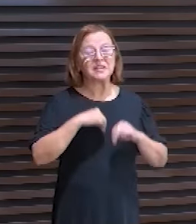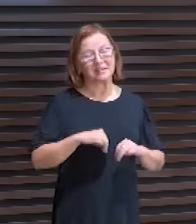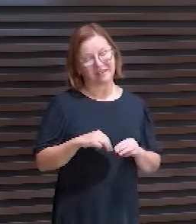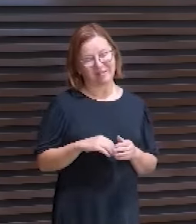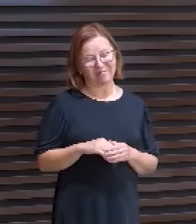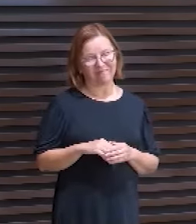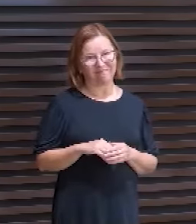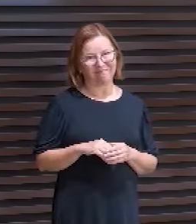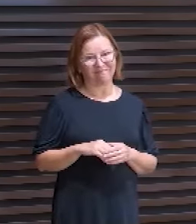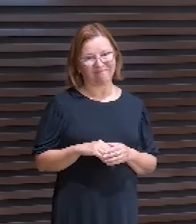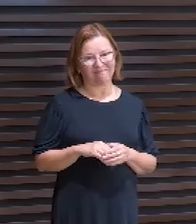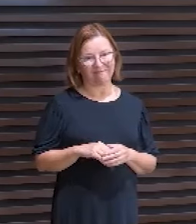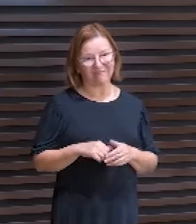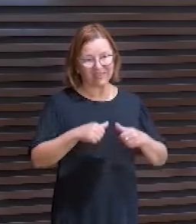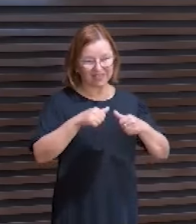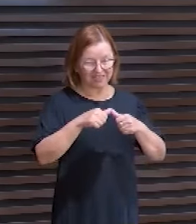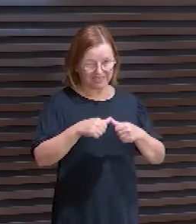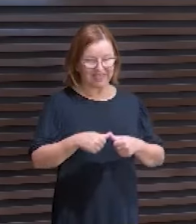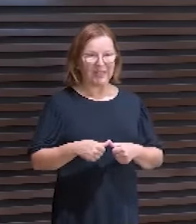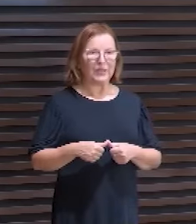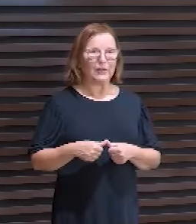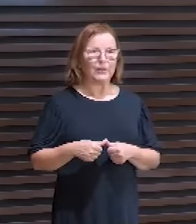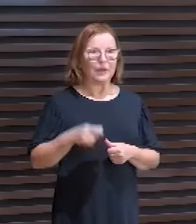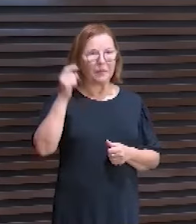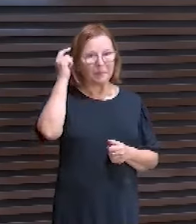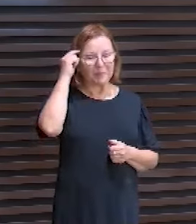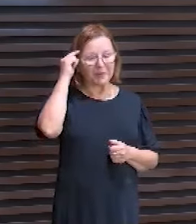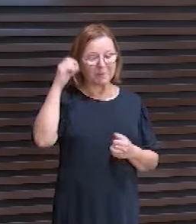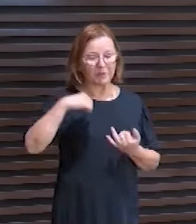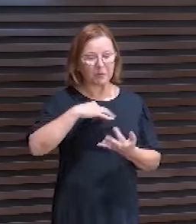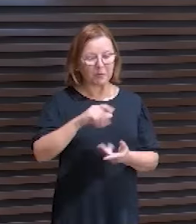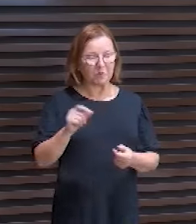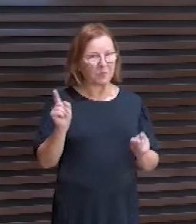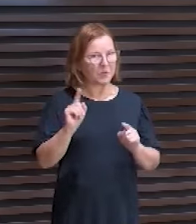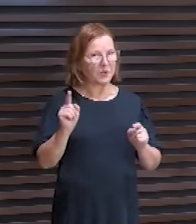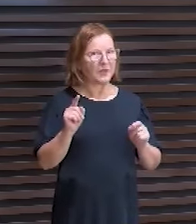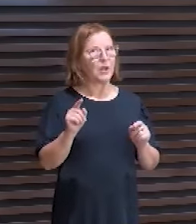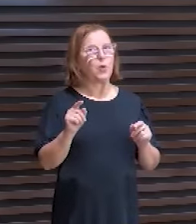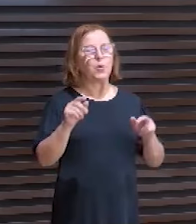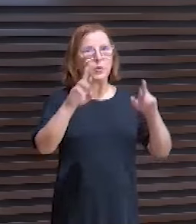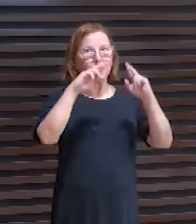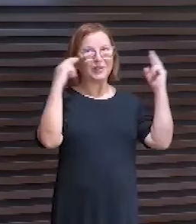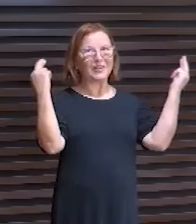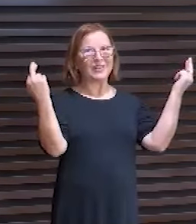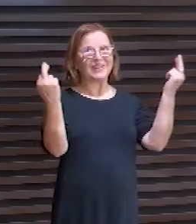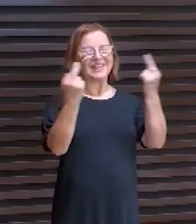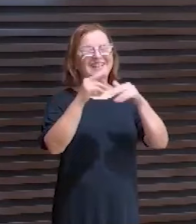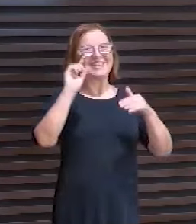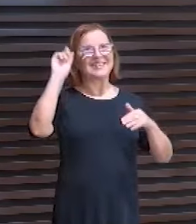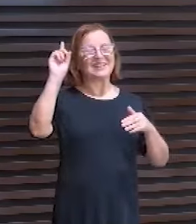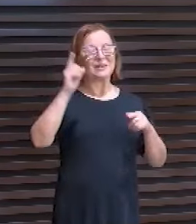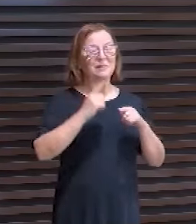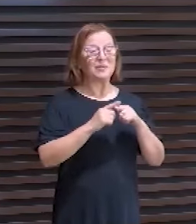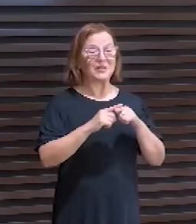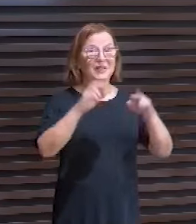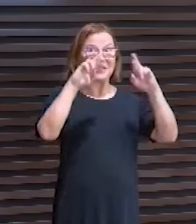mundo não é um valor do Reino de Deus no reino de Deus todos